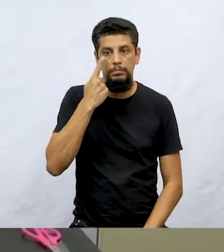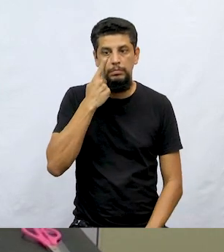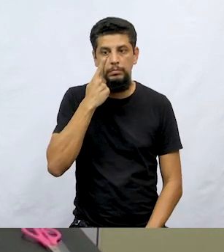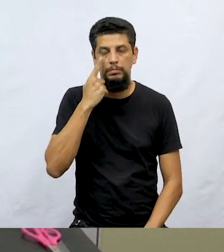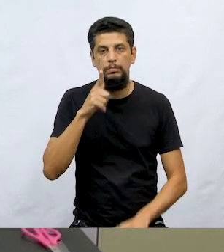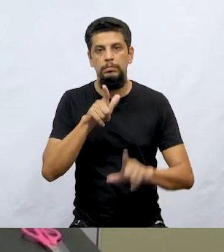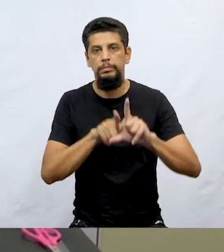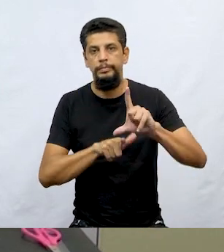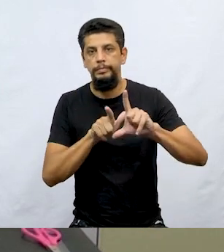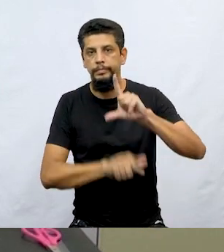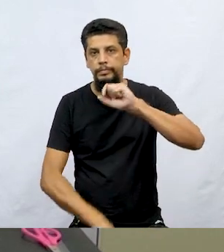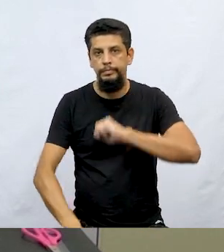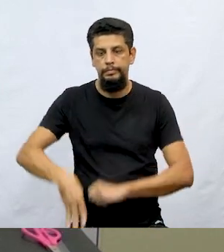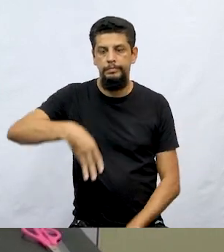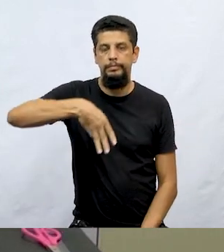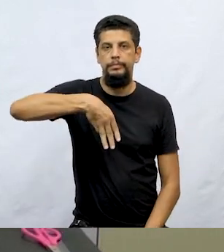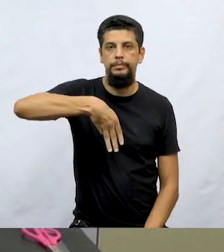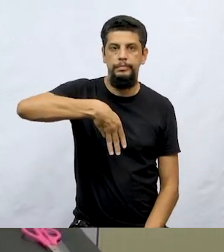E, M.